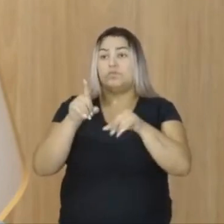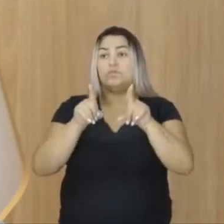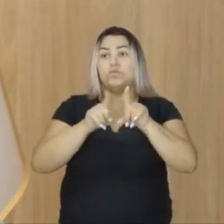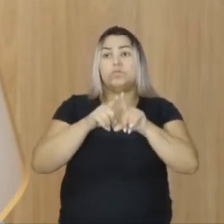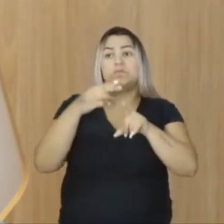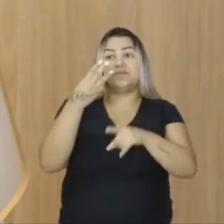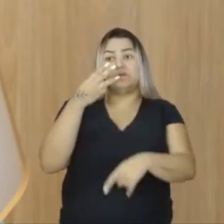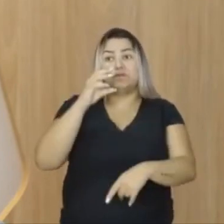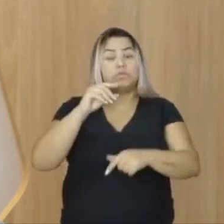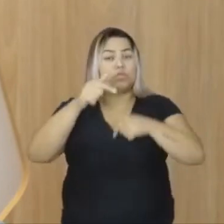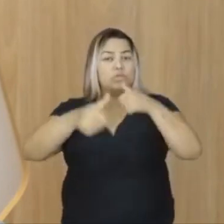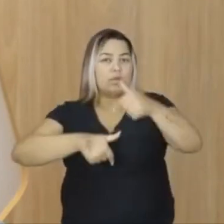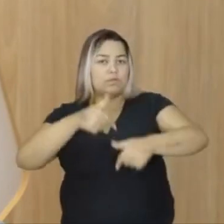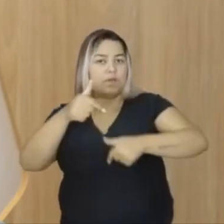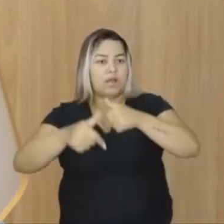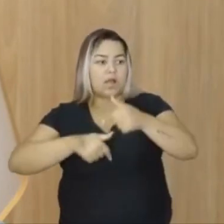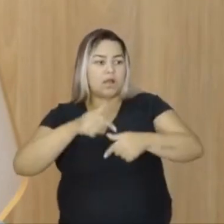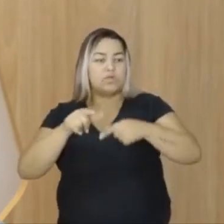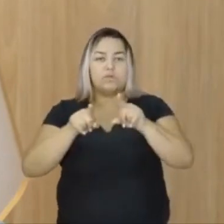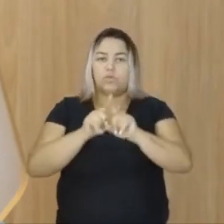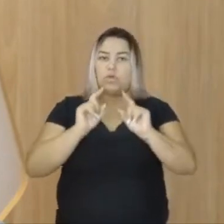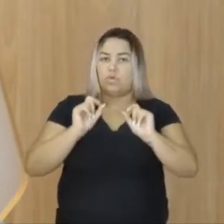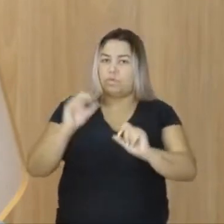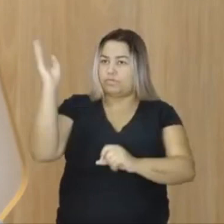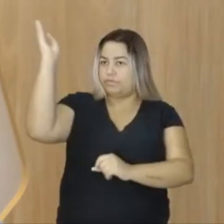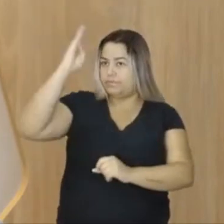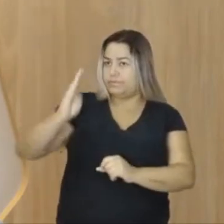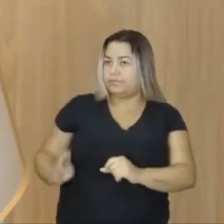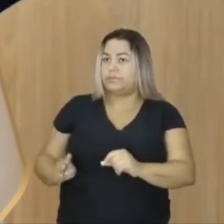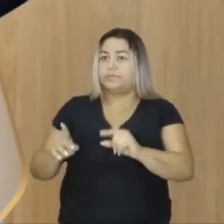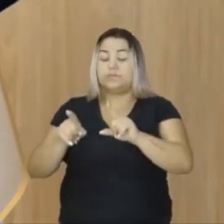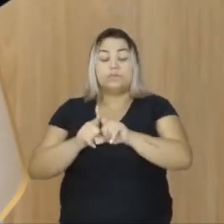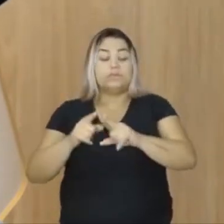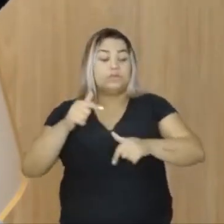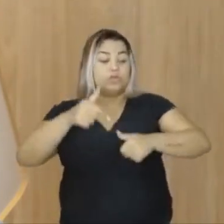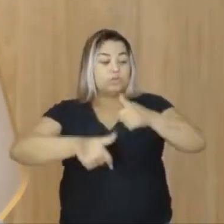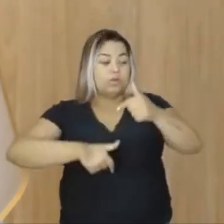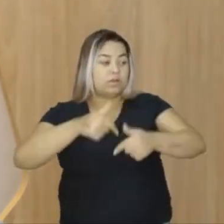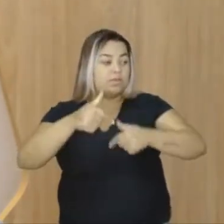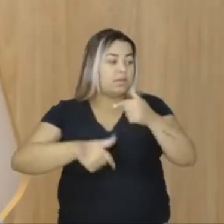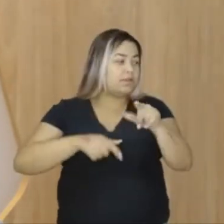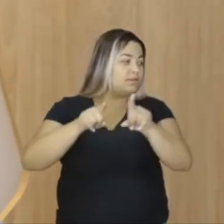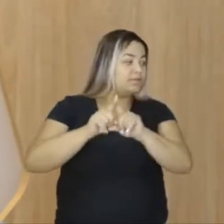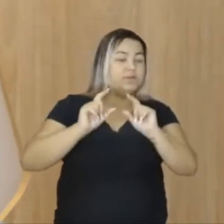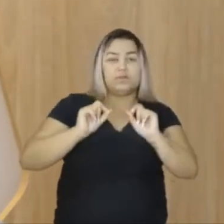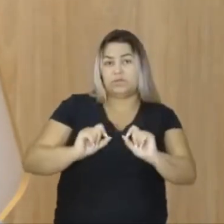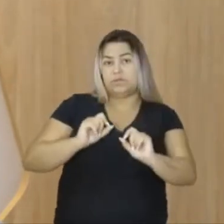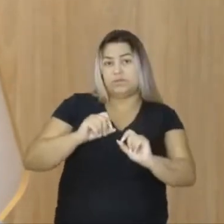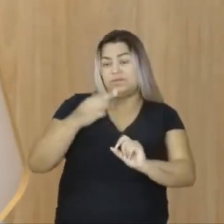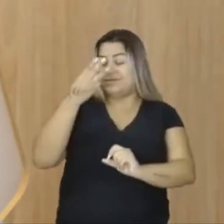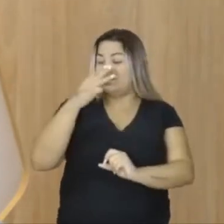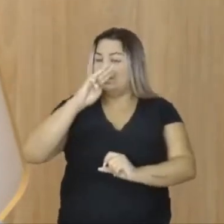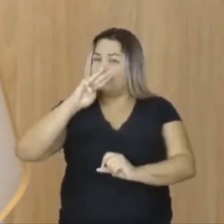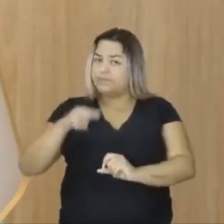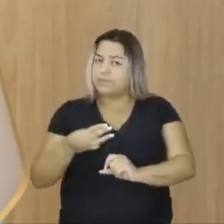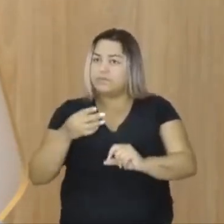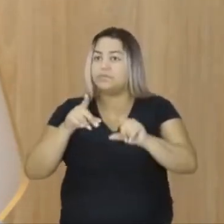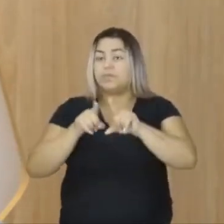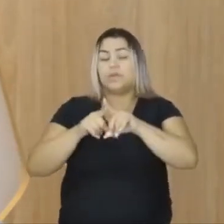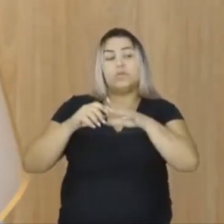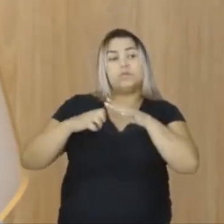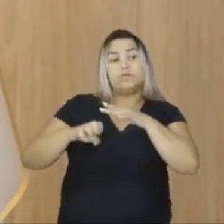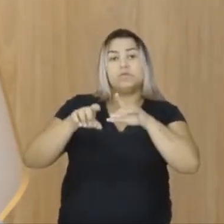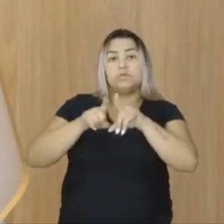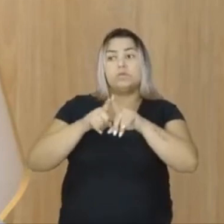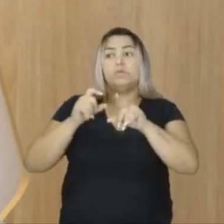mil empregos diretos. Então o Brasil virou uma espécie exportador de empregos para outros países, na casa de 3 milhões, importador de